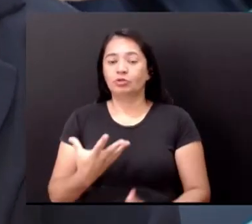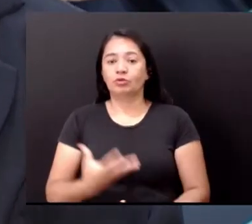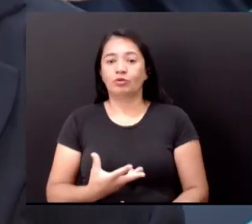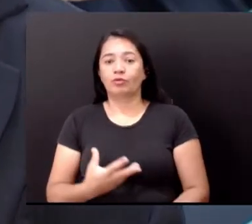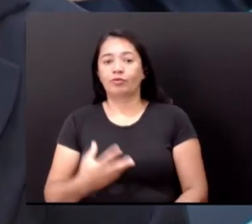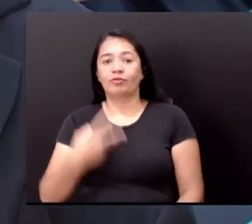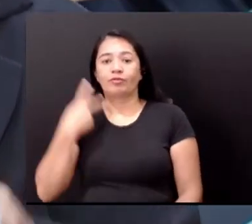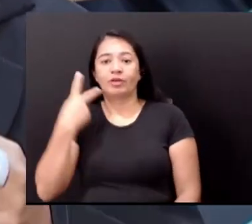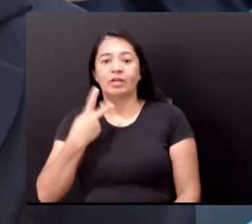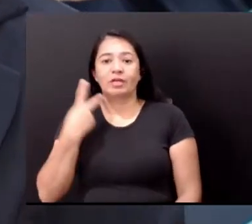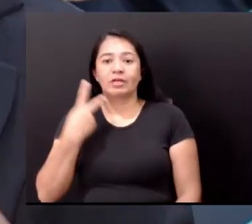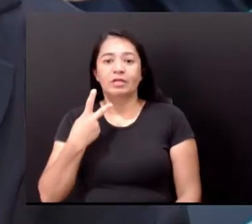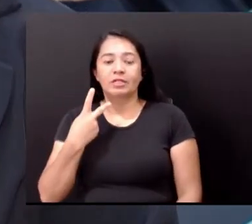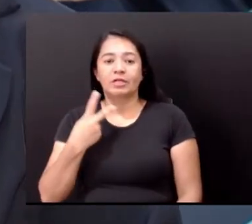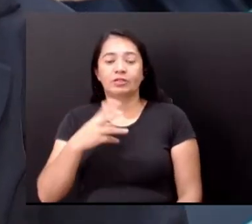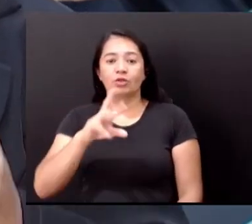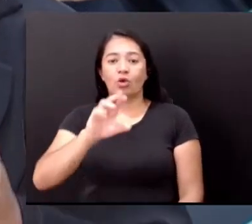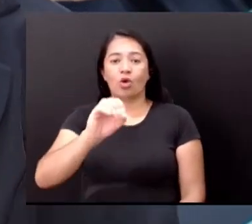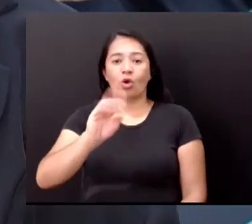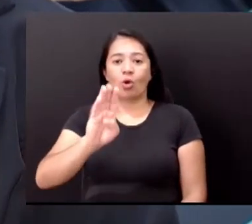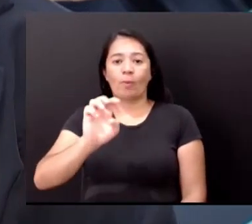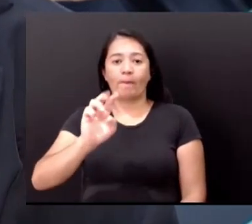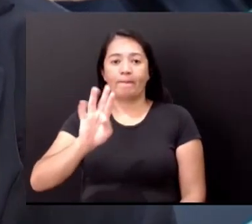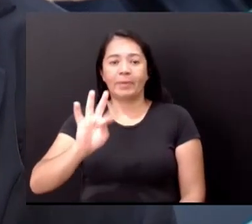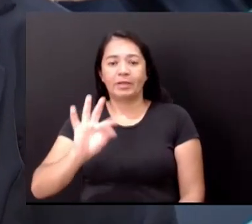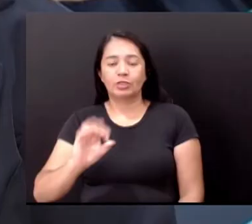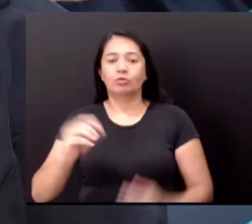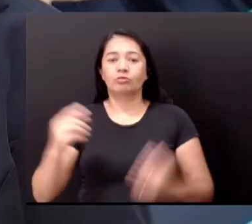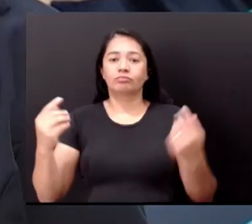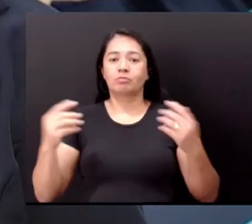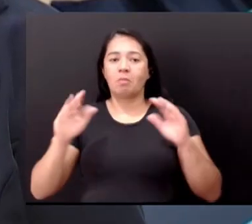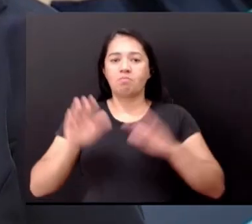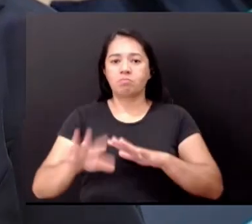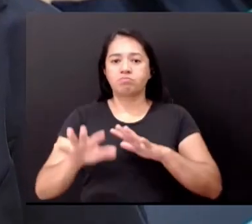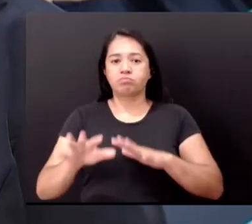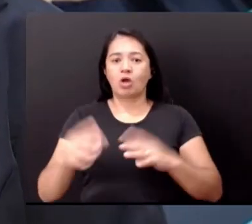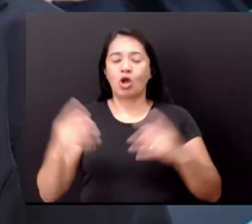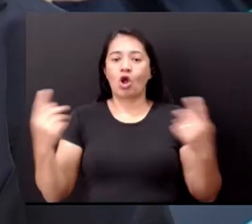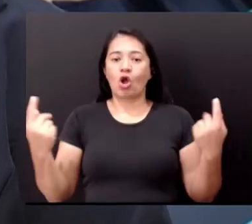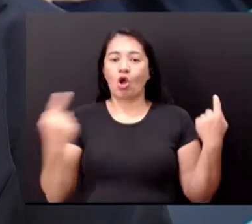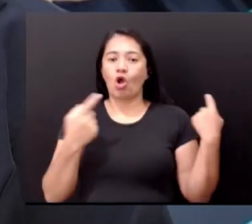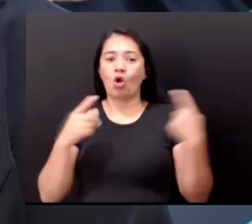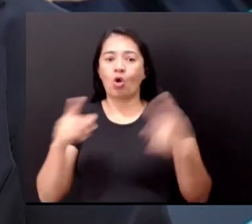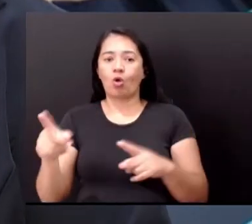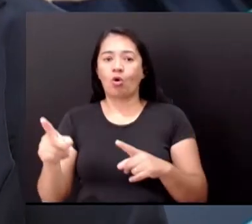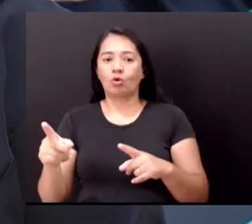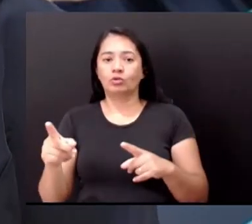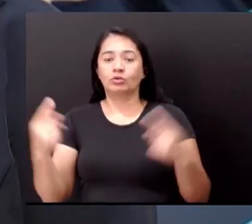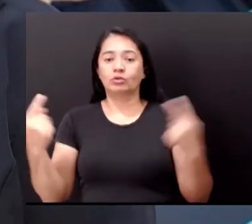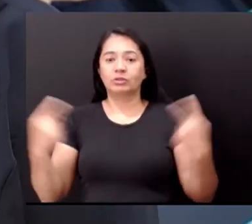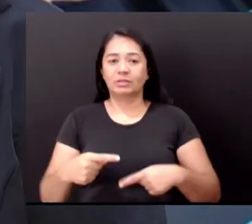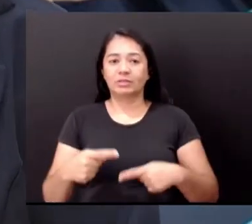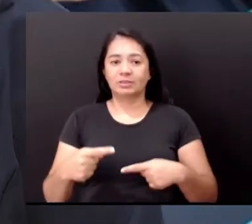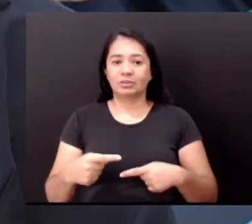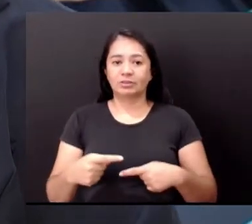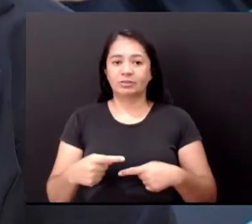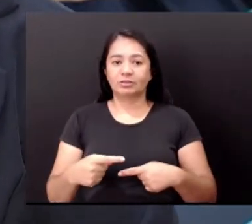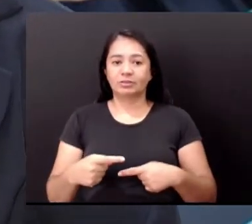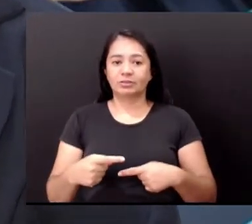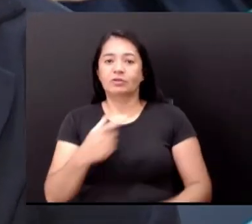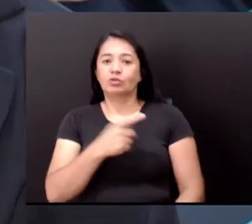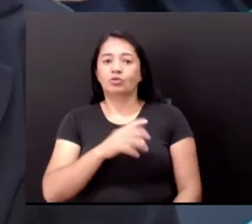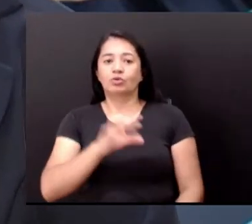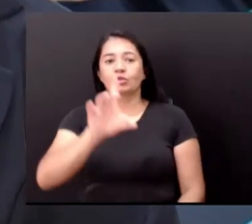protesta contra o desafio do desodorante feito pela plataforma TikTok. Recentemente,